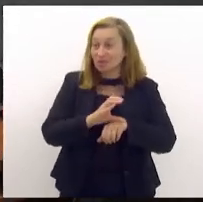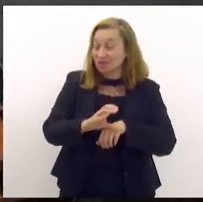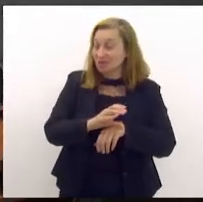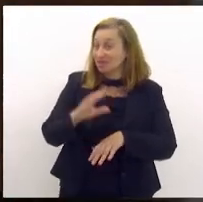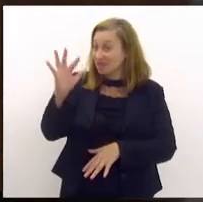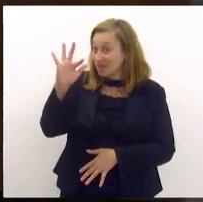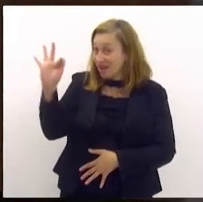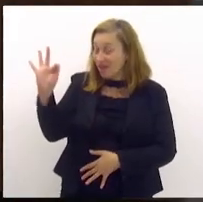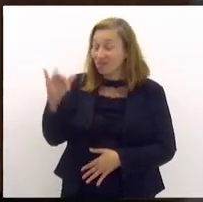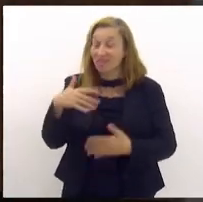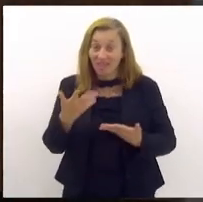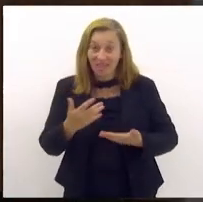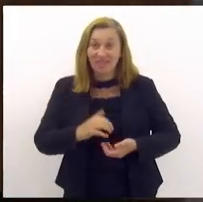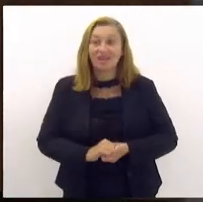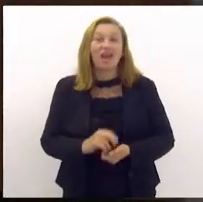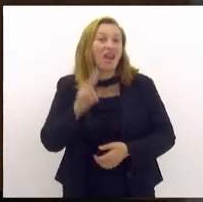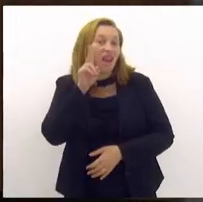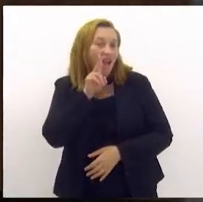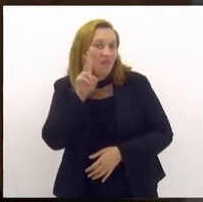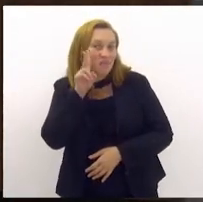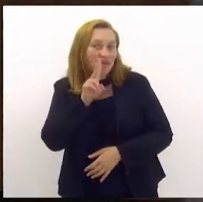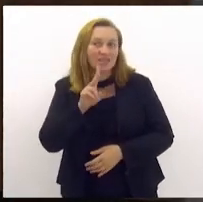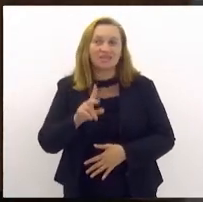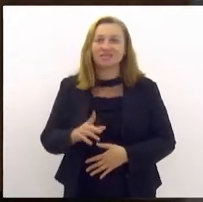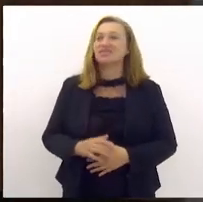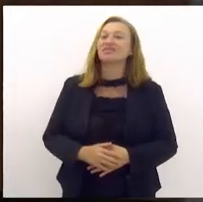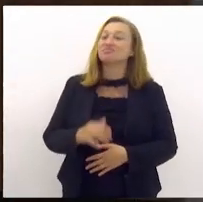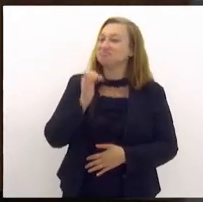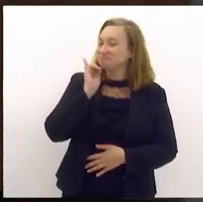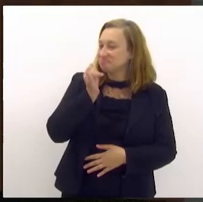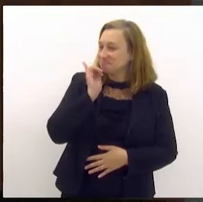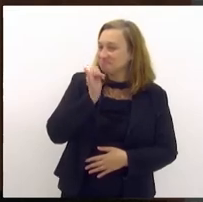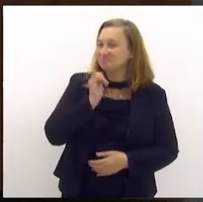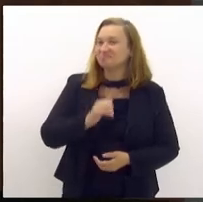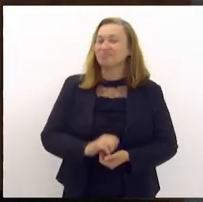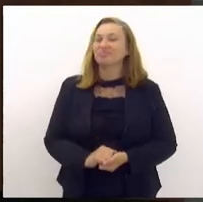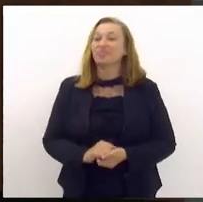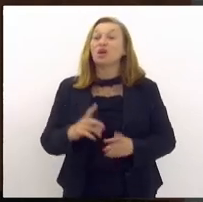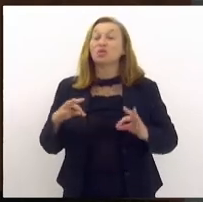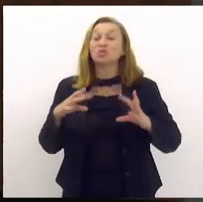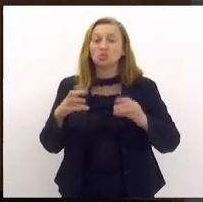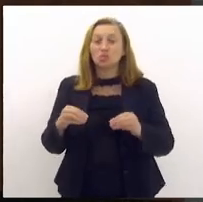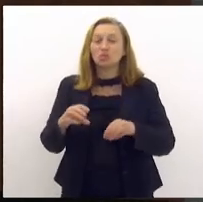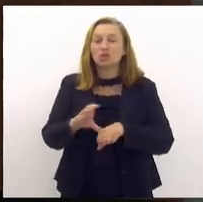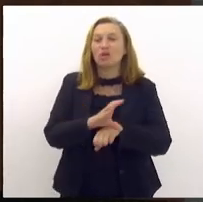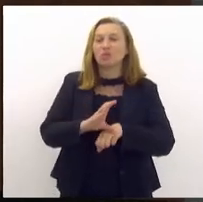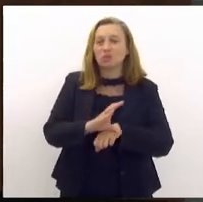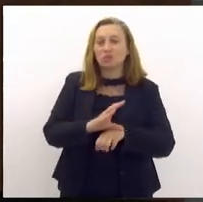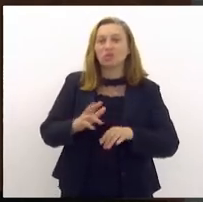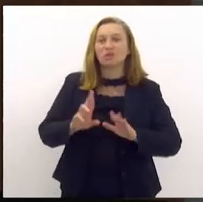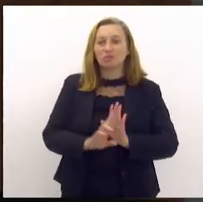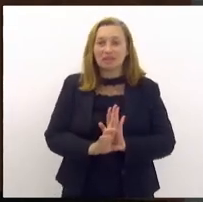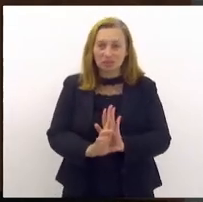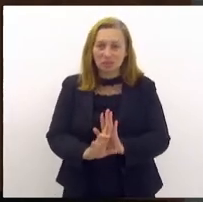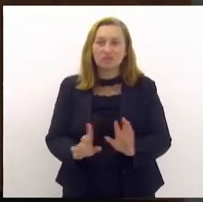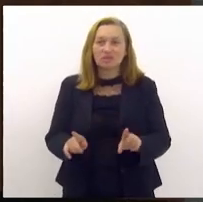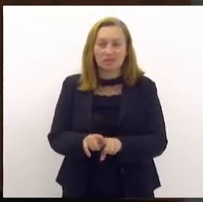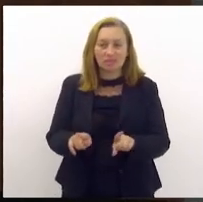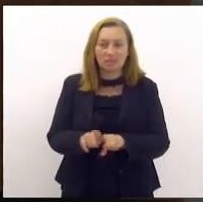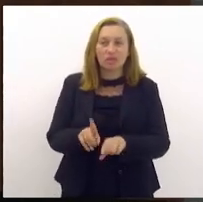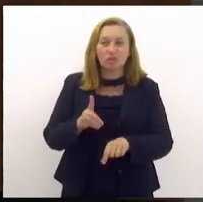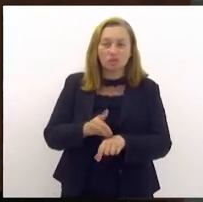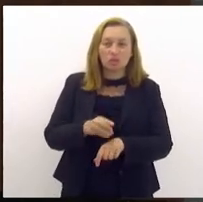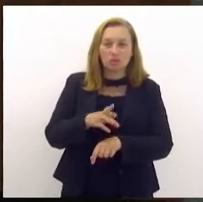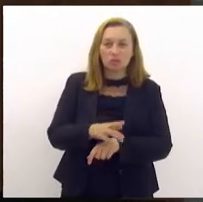Federal, né? Lembrando o nosso relator e tudo que essa Constituição representou, também o doutor